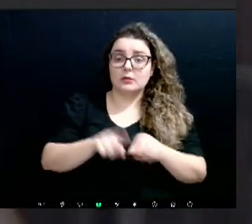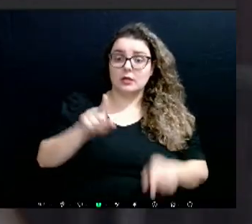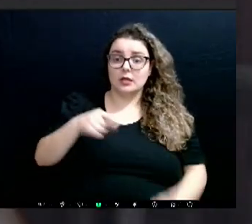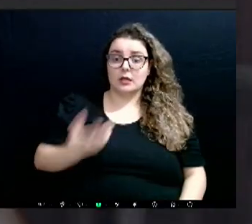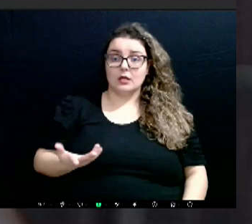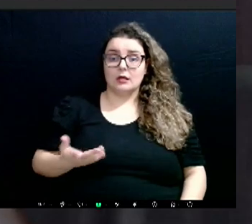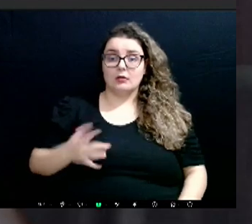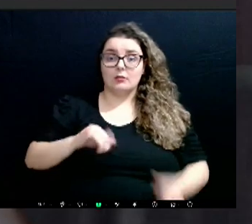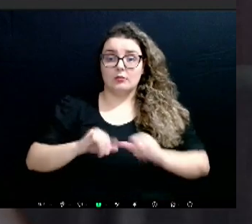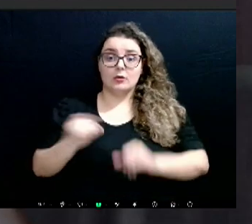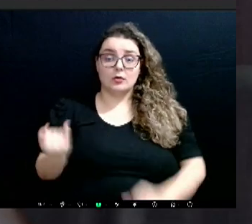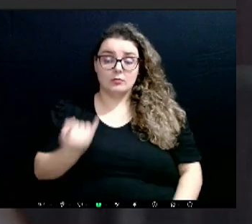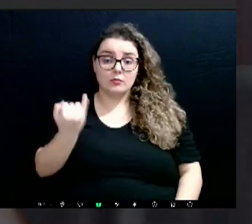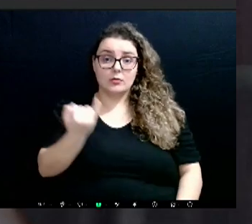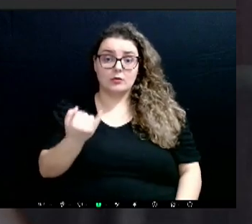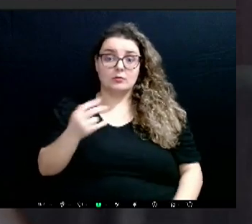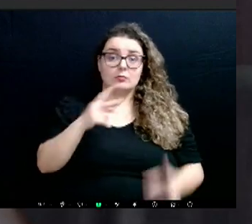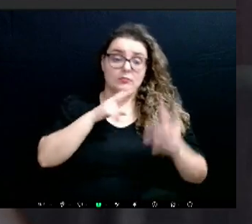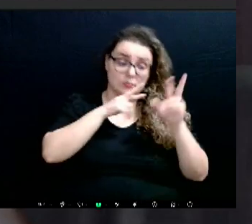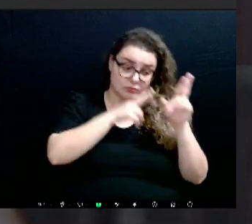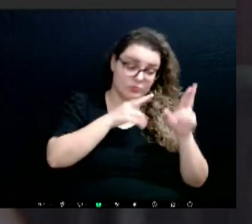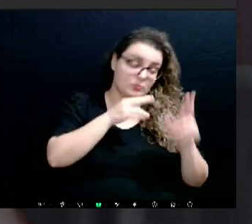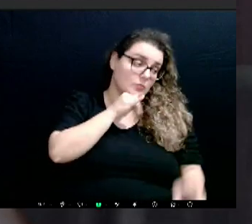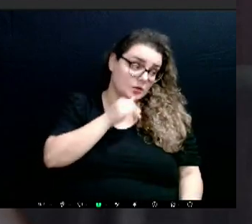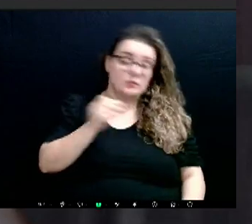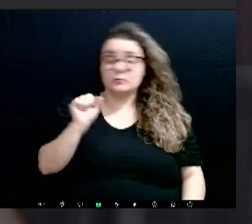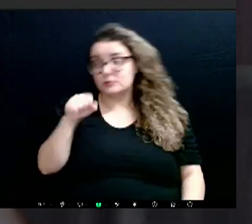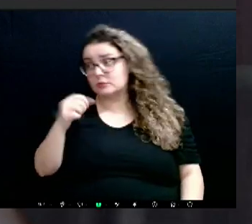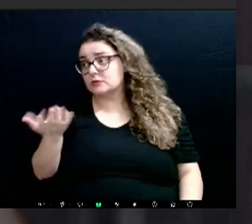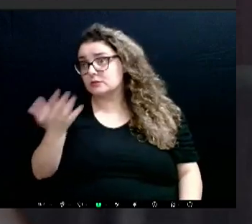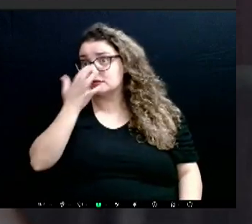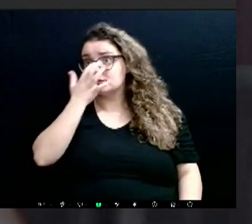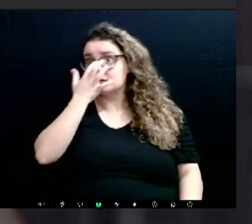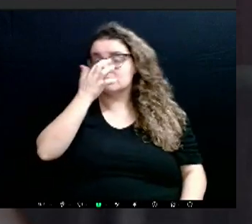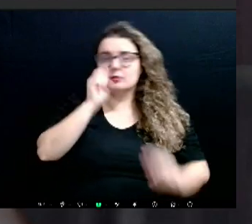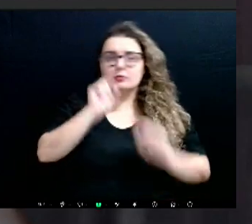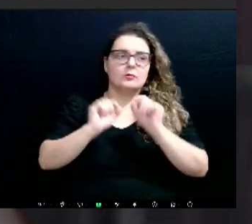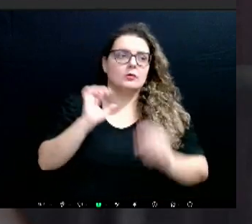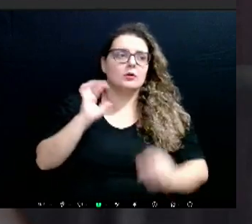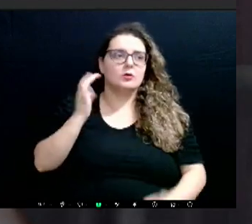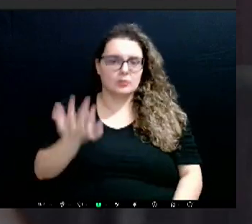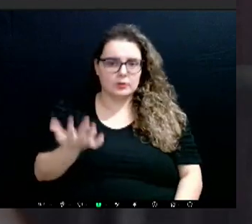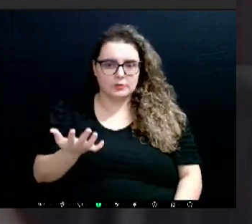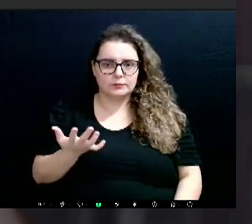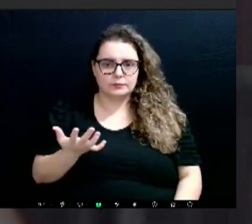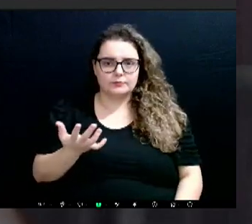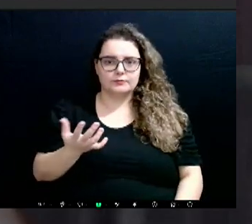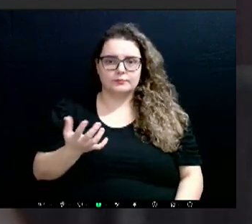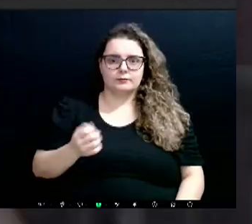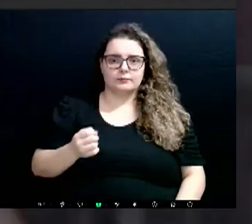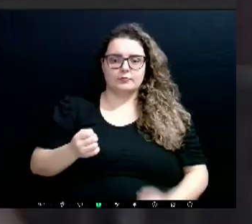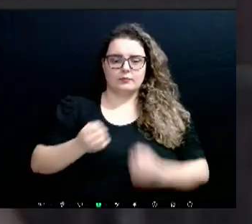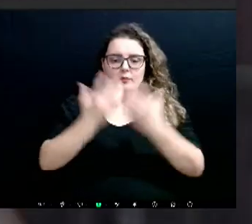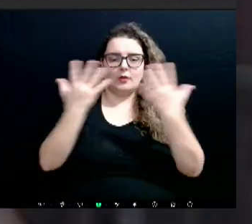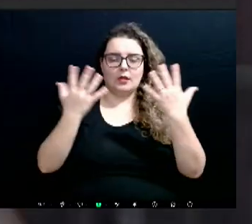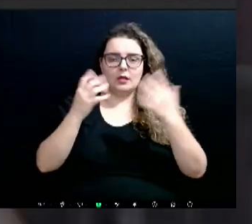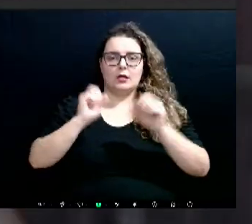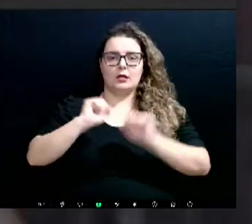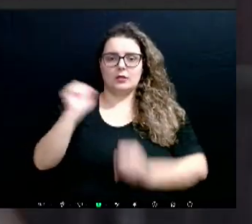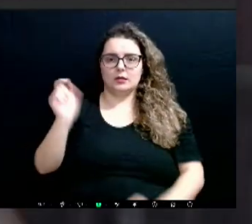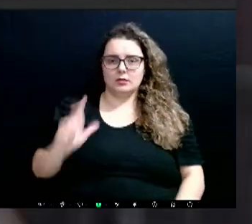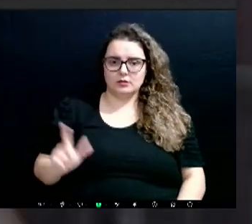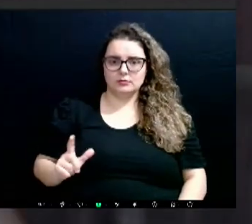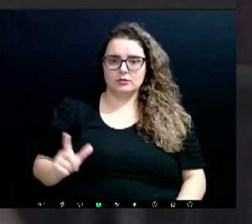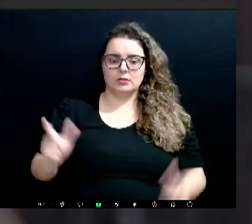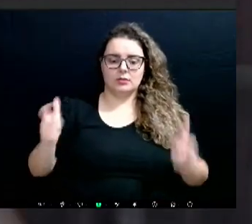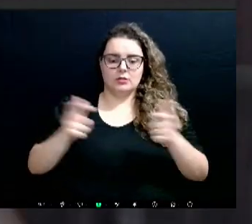importante para o sono, por exemplo. Né? Então, o que acontece? A tela azul, né, ela diminui essa produção e